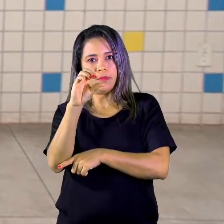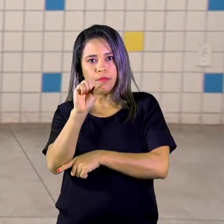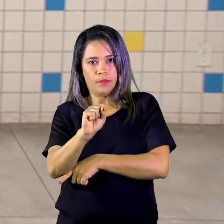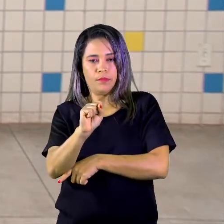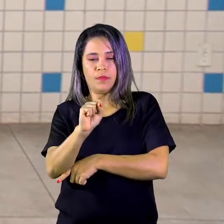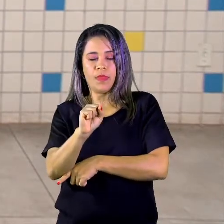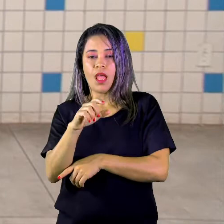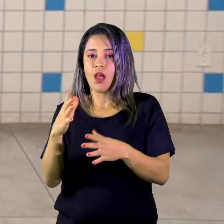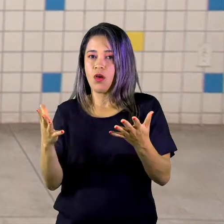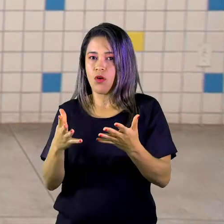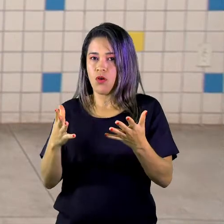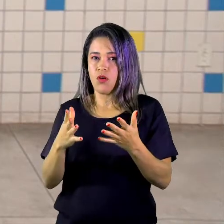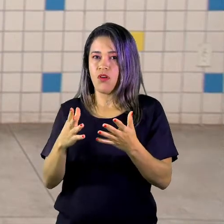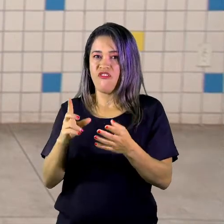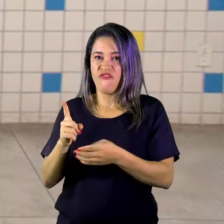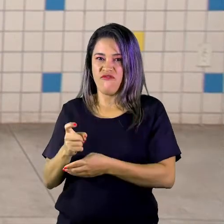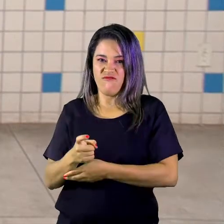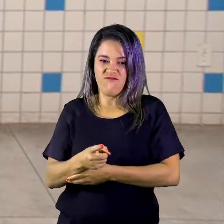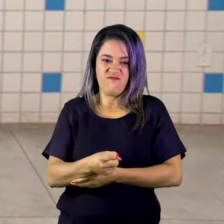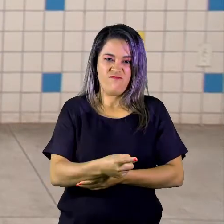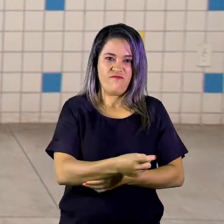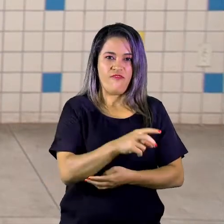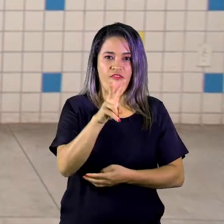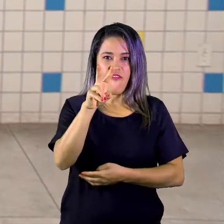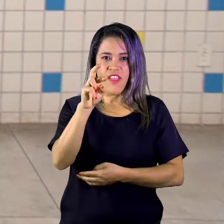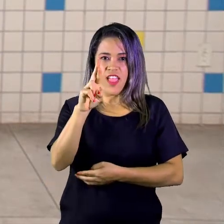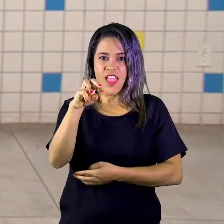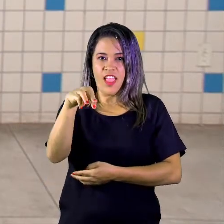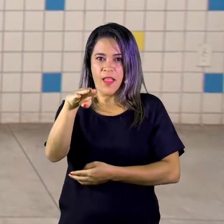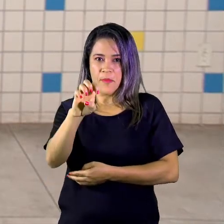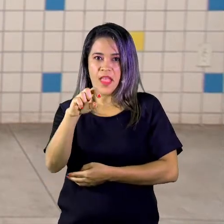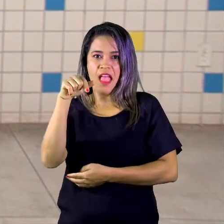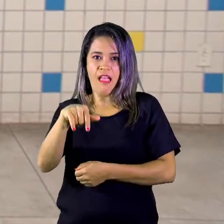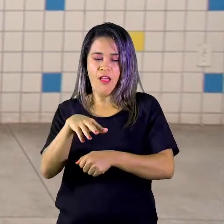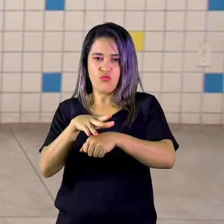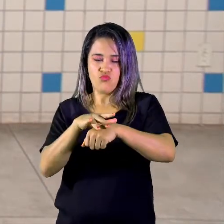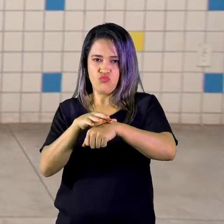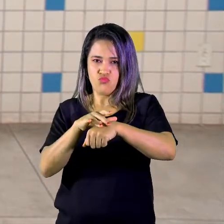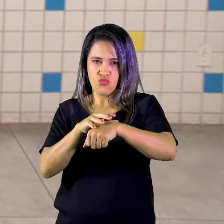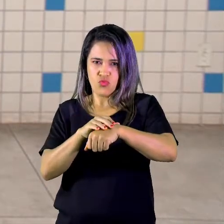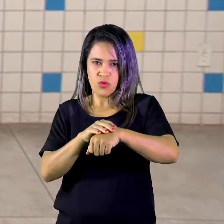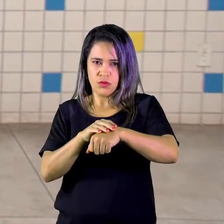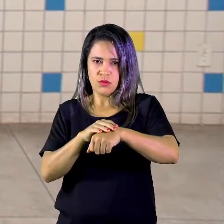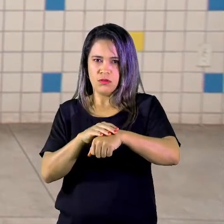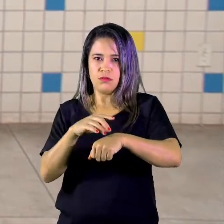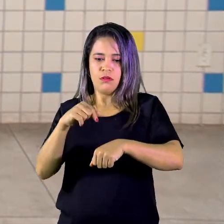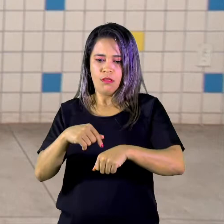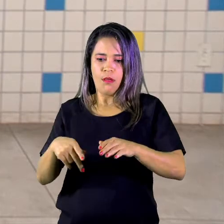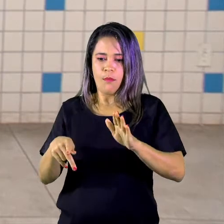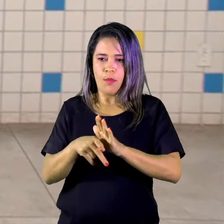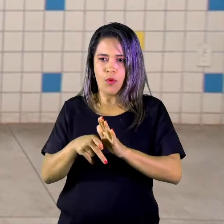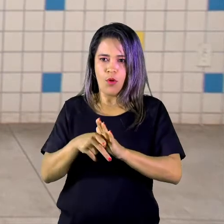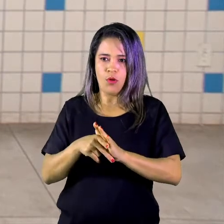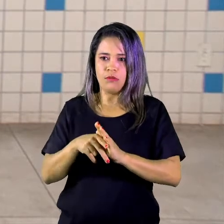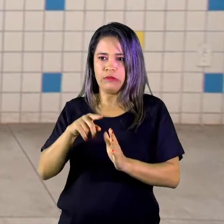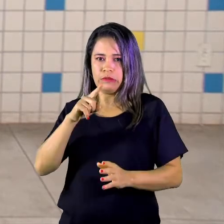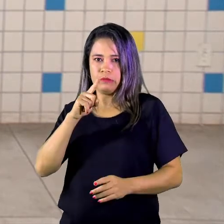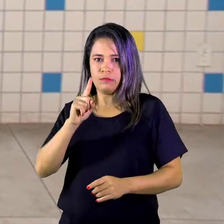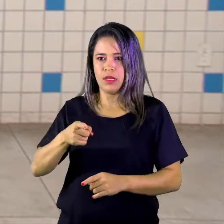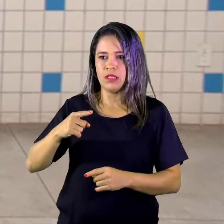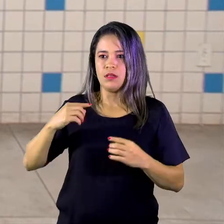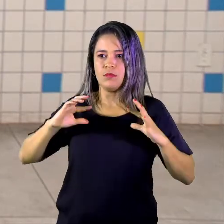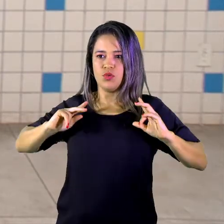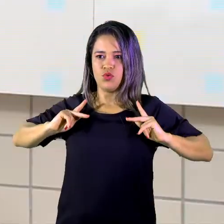falar sobre as verminoses. São doenças, né, causadas por vermes que atacam principalmente